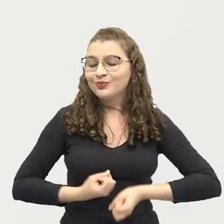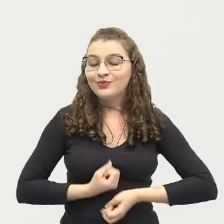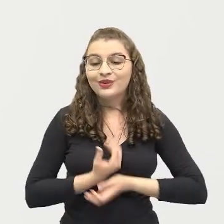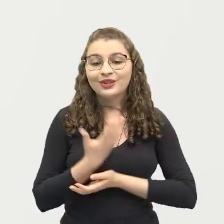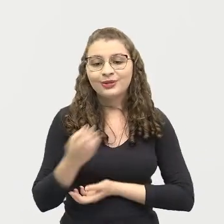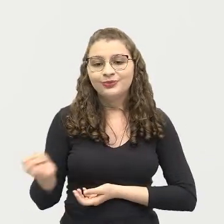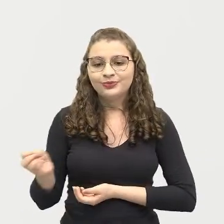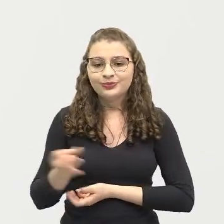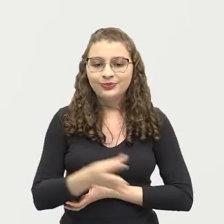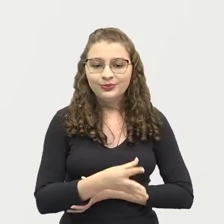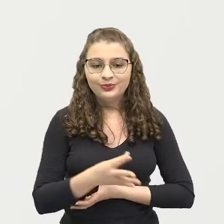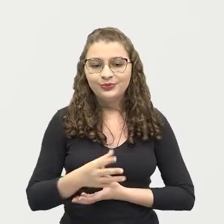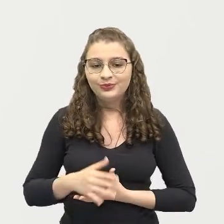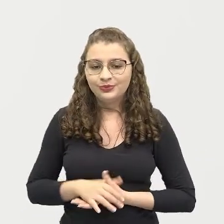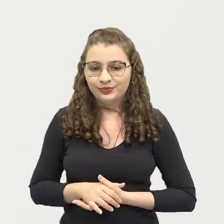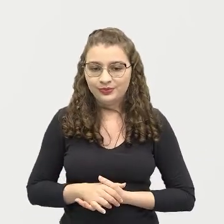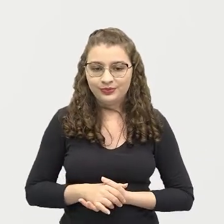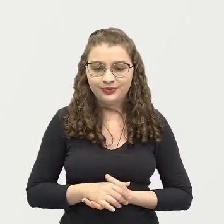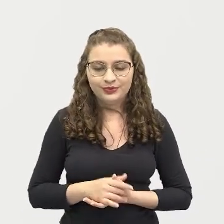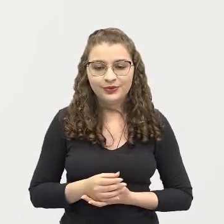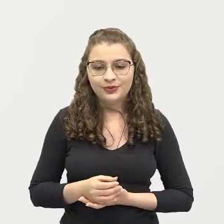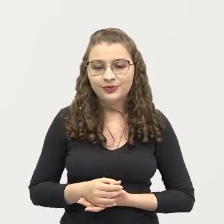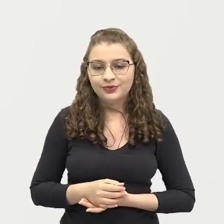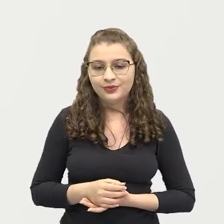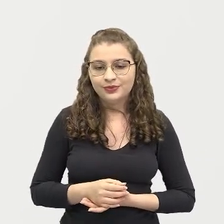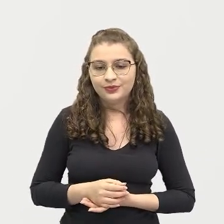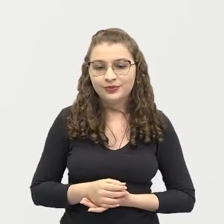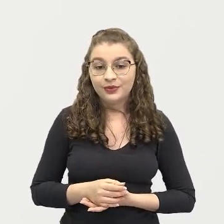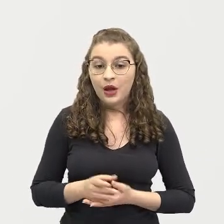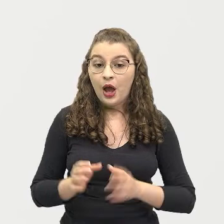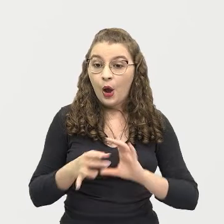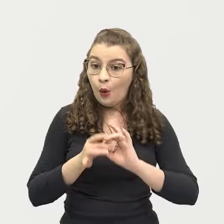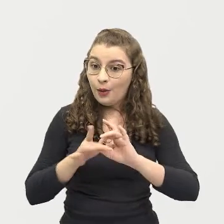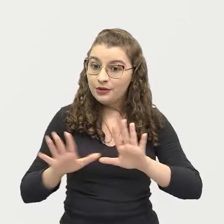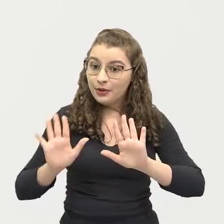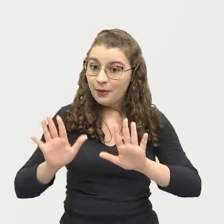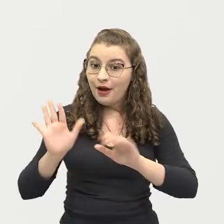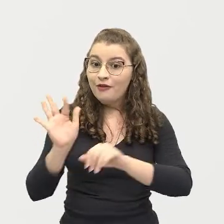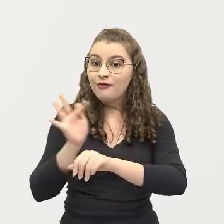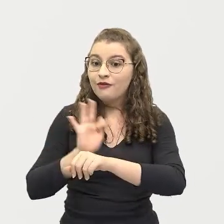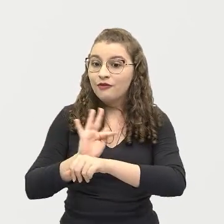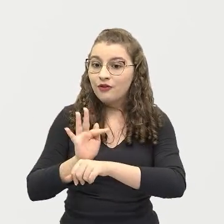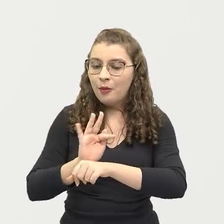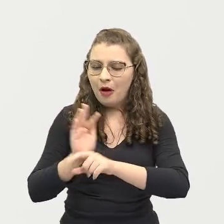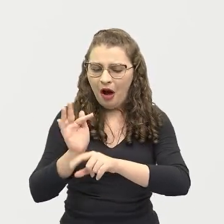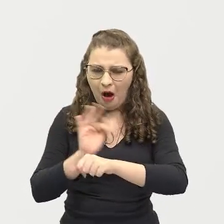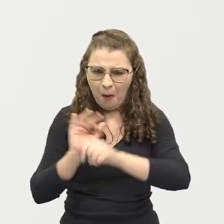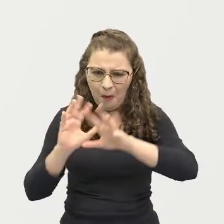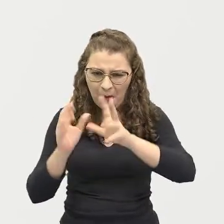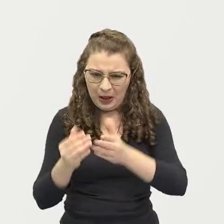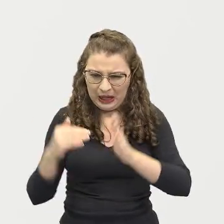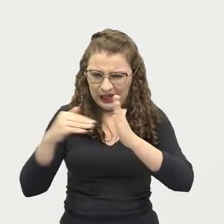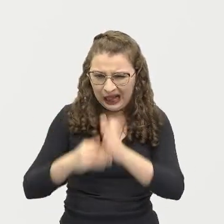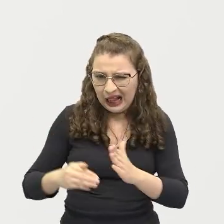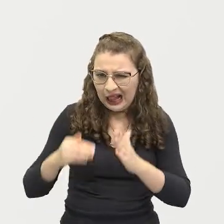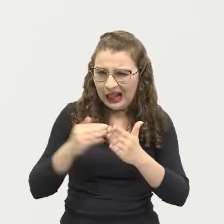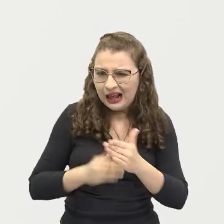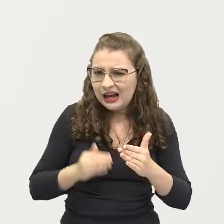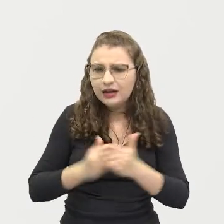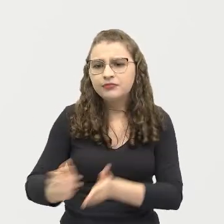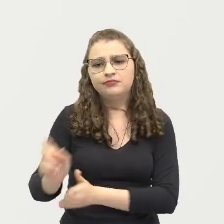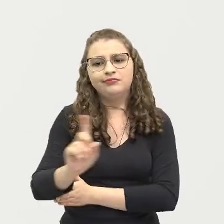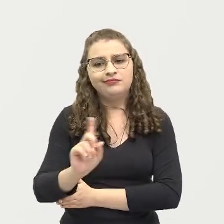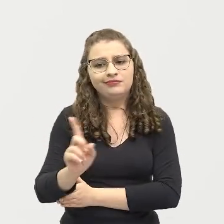nova identidade, vão querer uma liberdade formal, eles não querem mais formas, não querem mais estar preso a